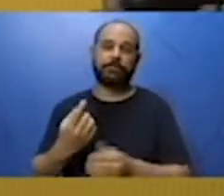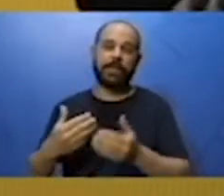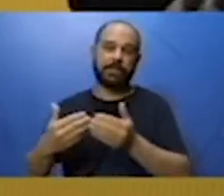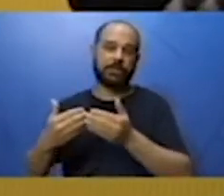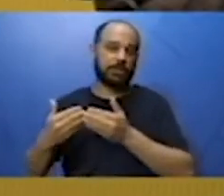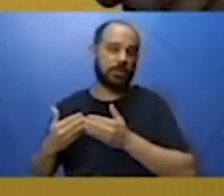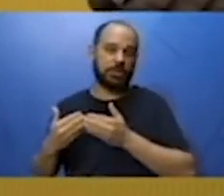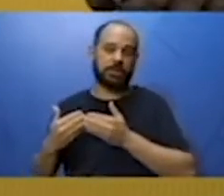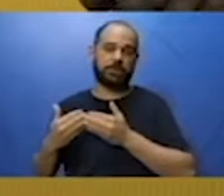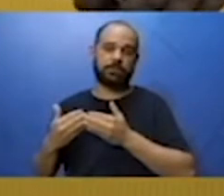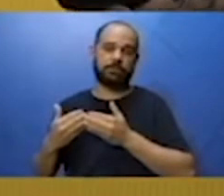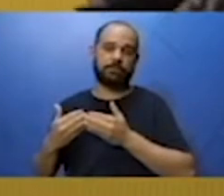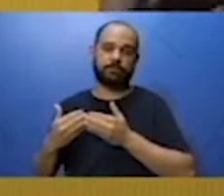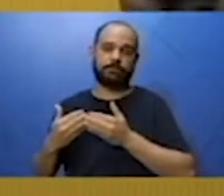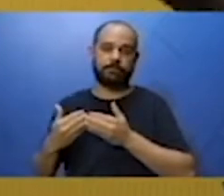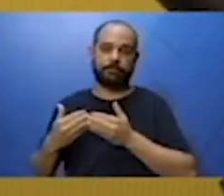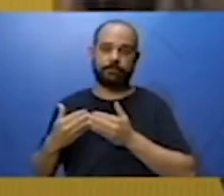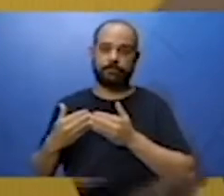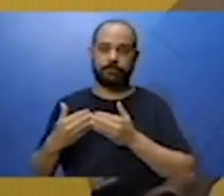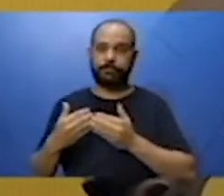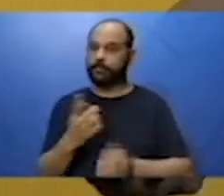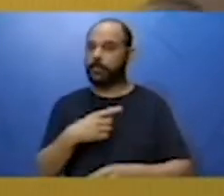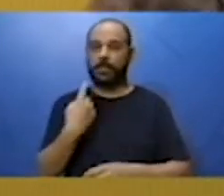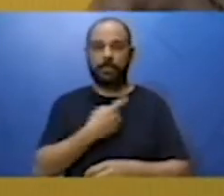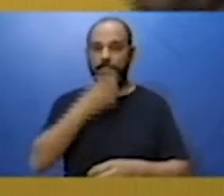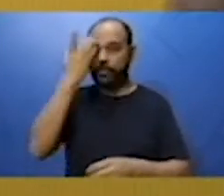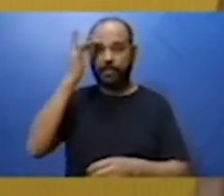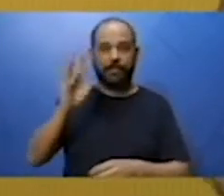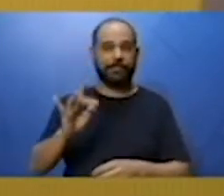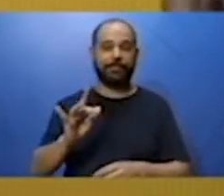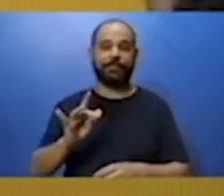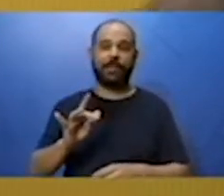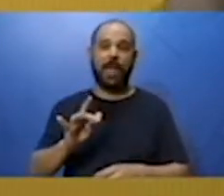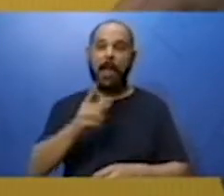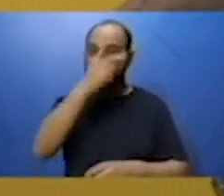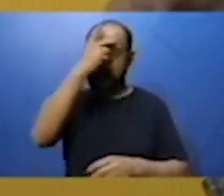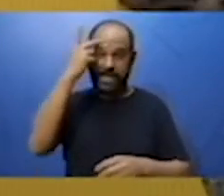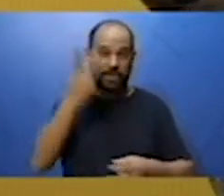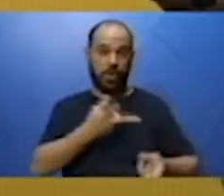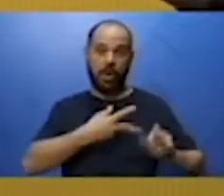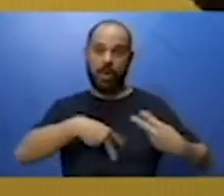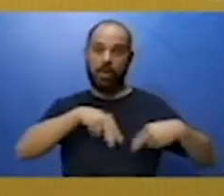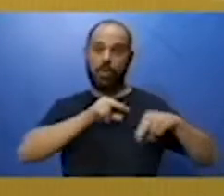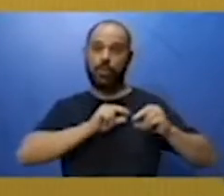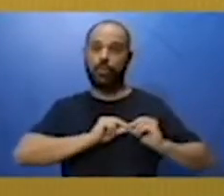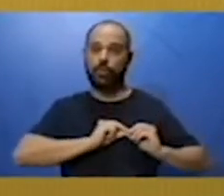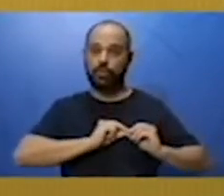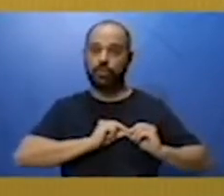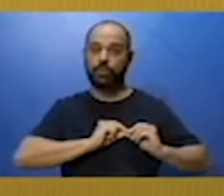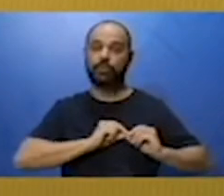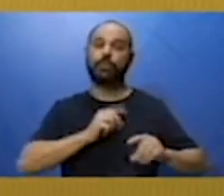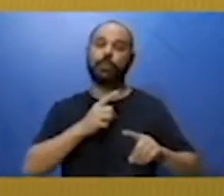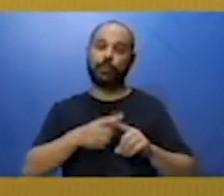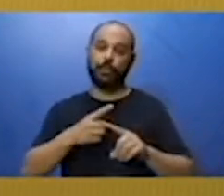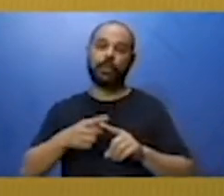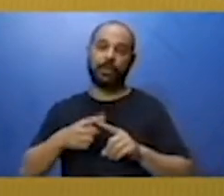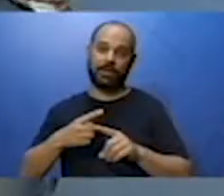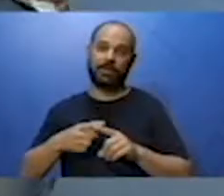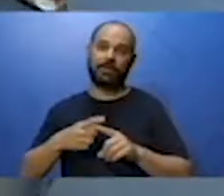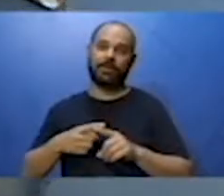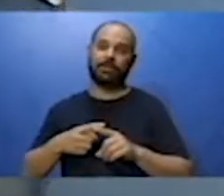fica sabendo. Quando ela está em luto, principalmente se for um luto por conta de um suicídio que